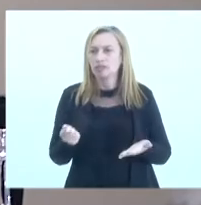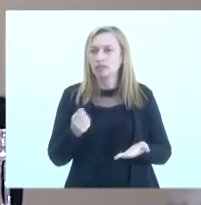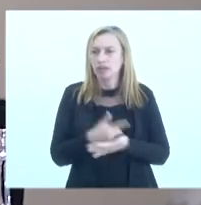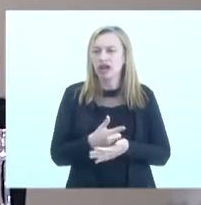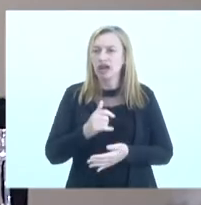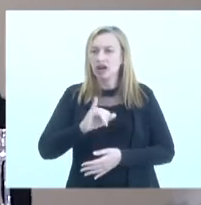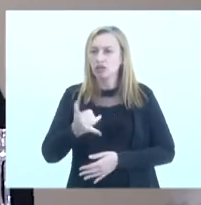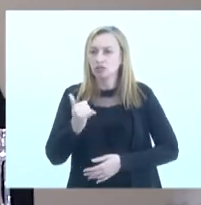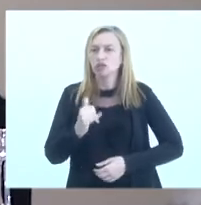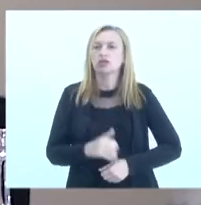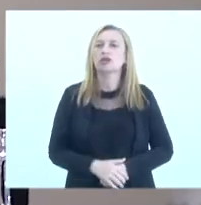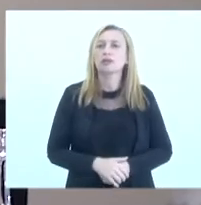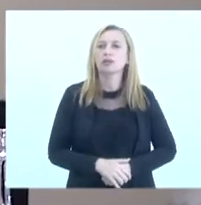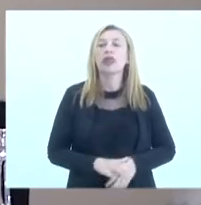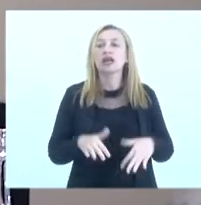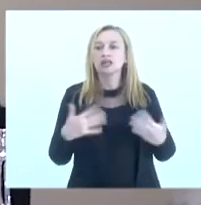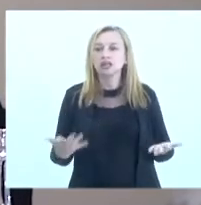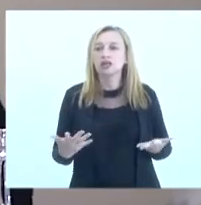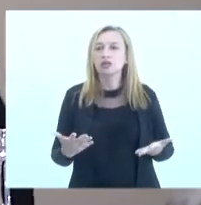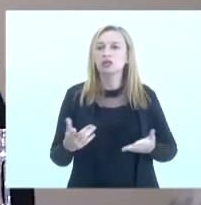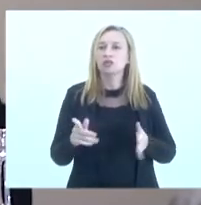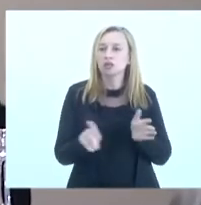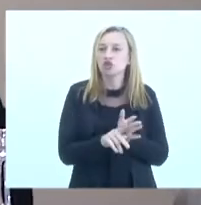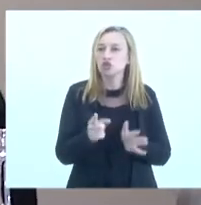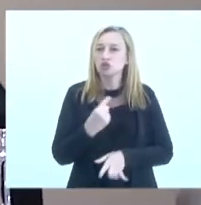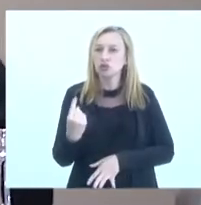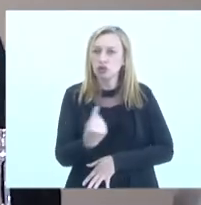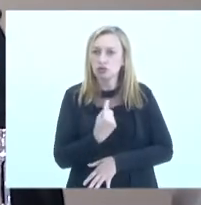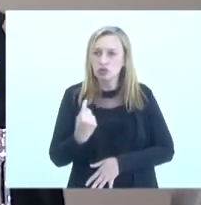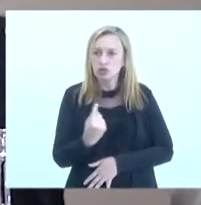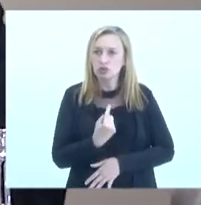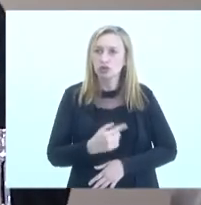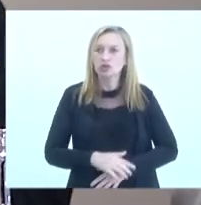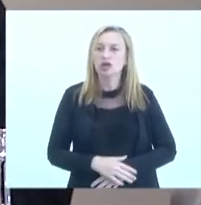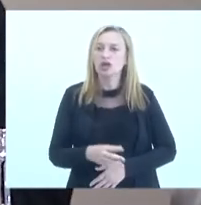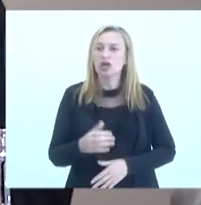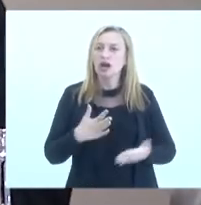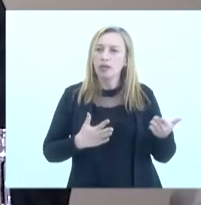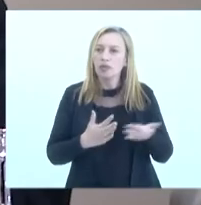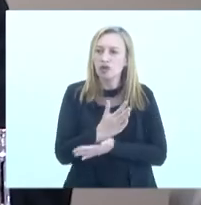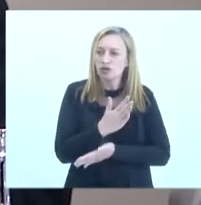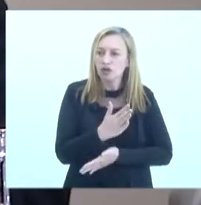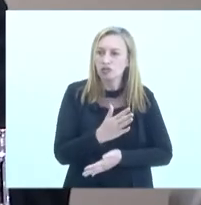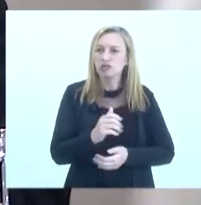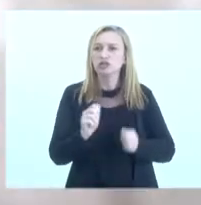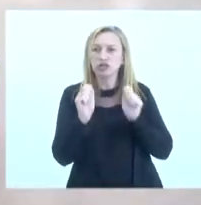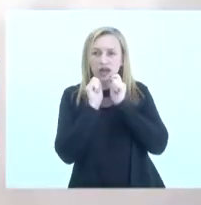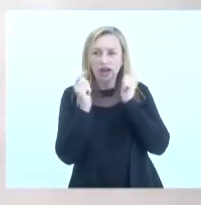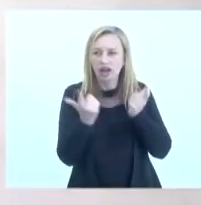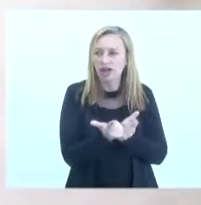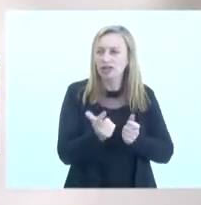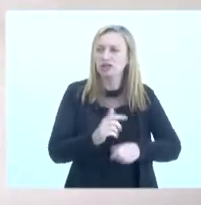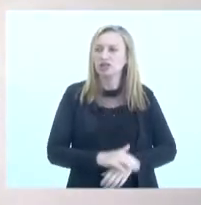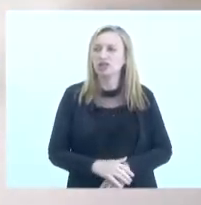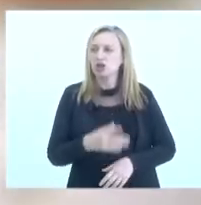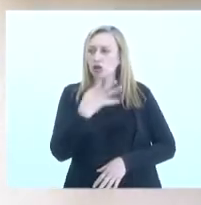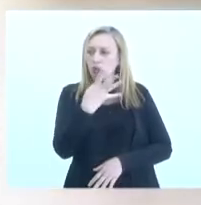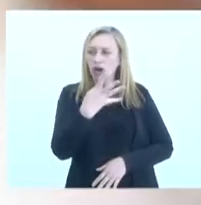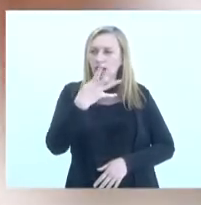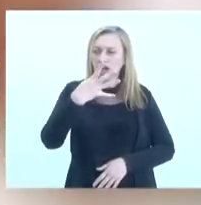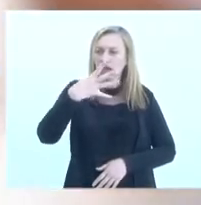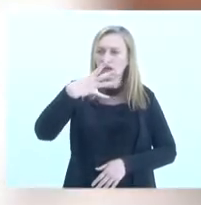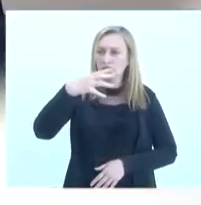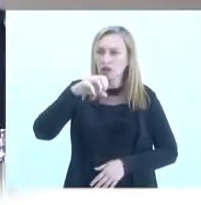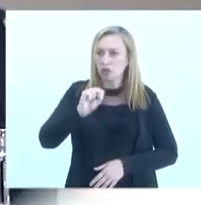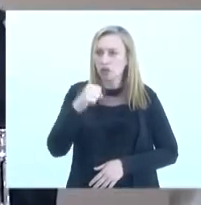juros zero. Então, um projeto nosso, que é... aprovamos na Assembleia, e que em 48 horas